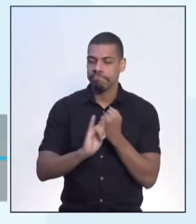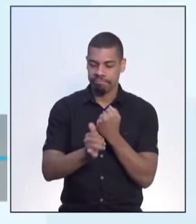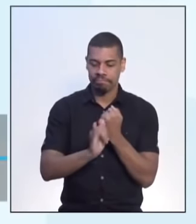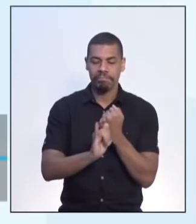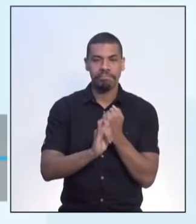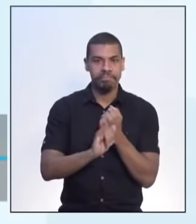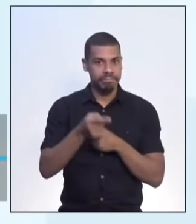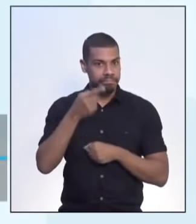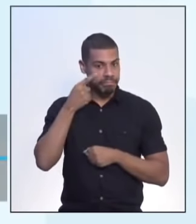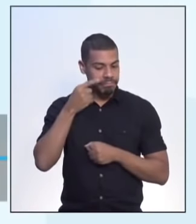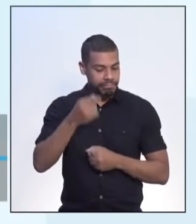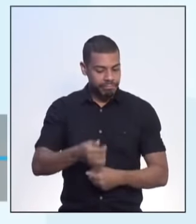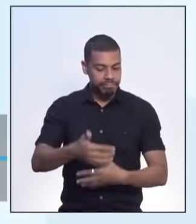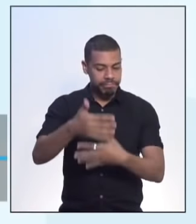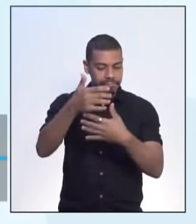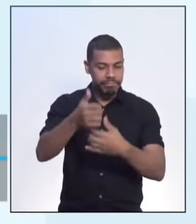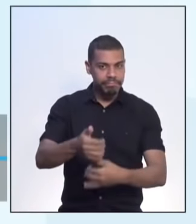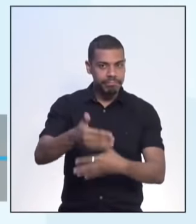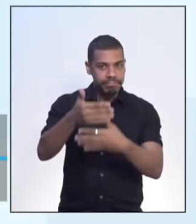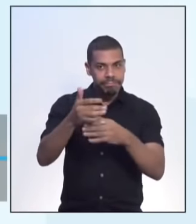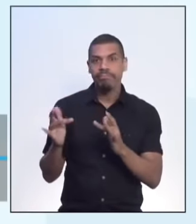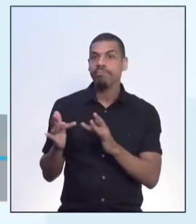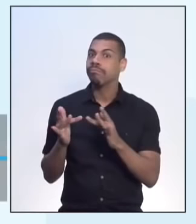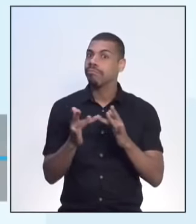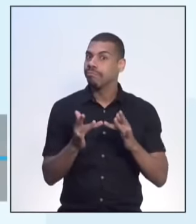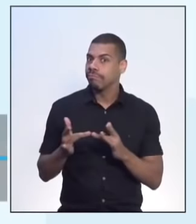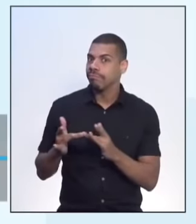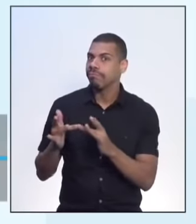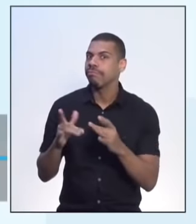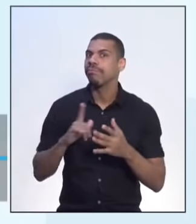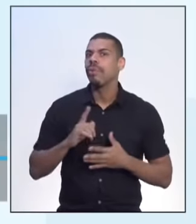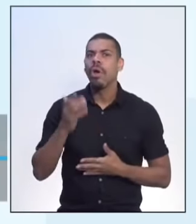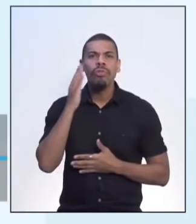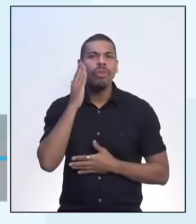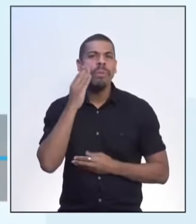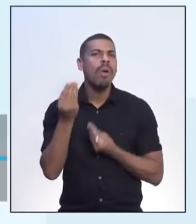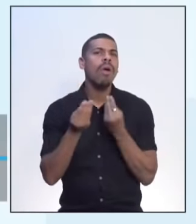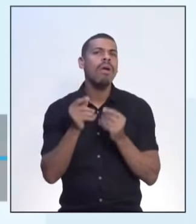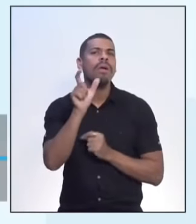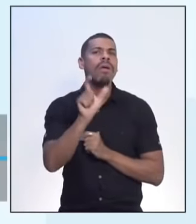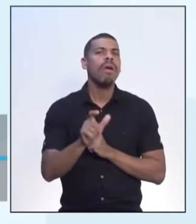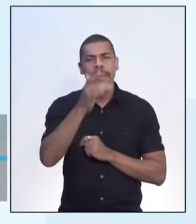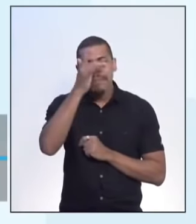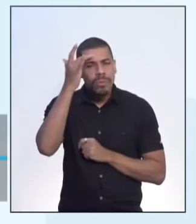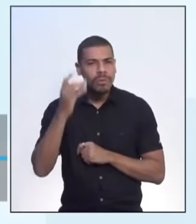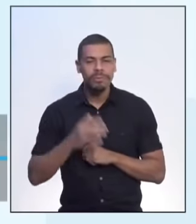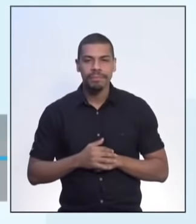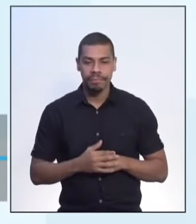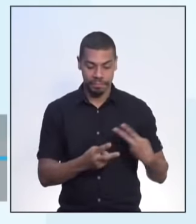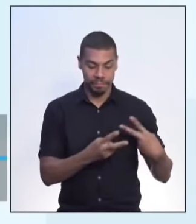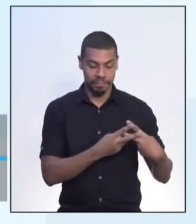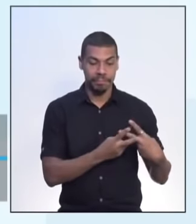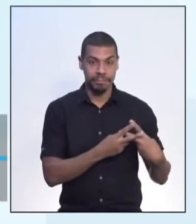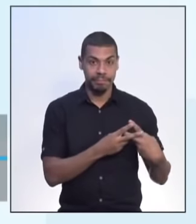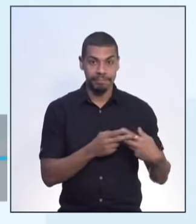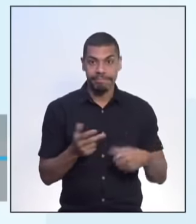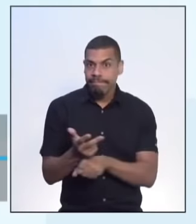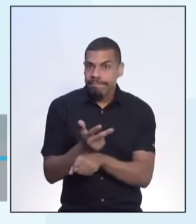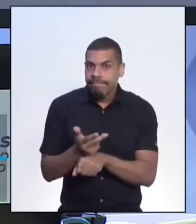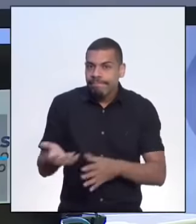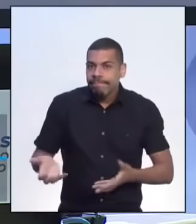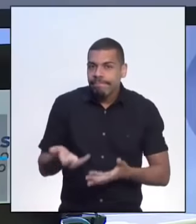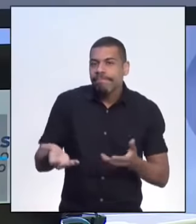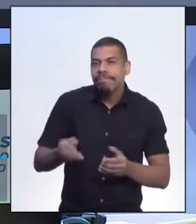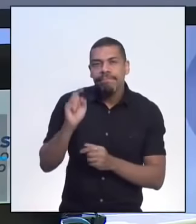estamos acompanhando. E eu entro em contato com quem publica. Eu quero saber, quero conhecer essa pessoa. Então, assim, procurem estimular